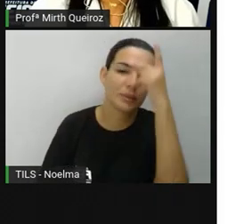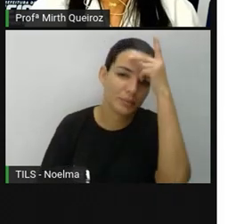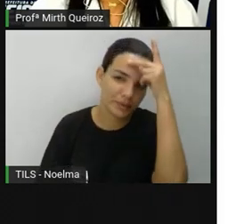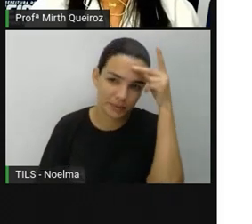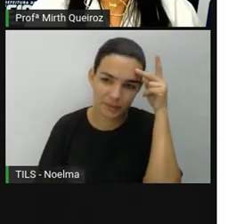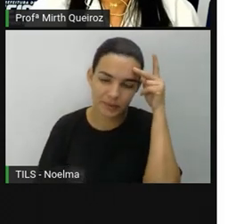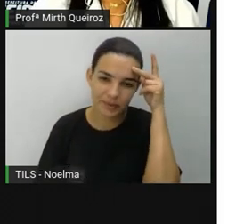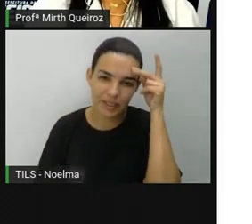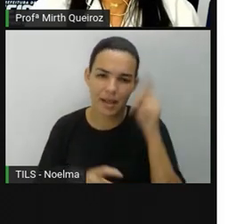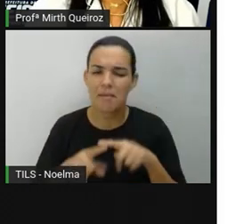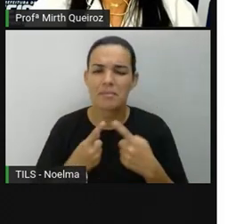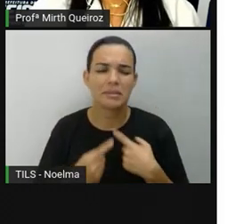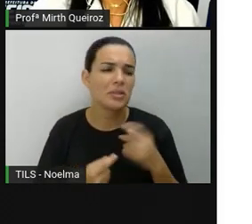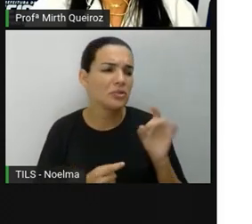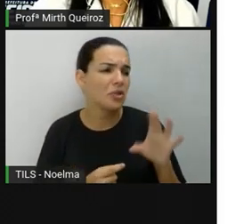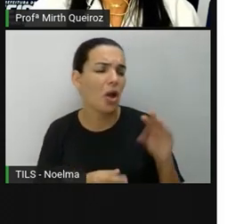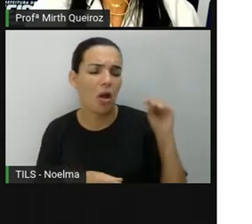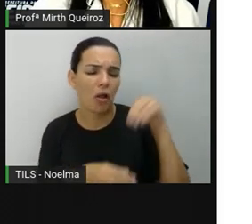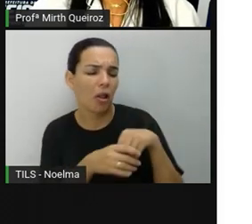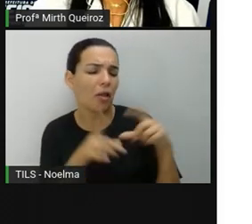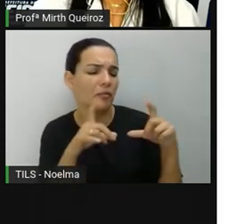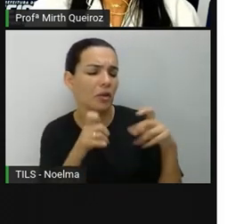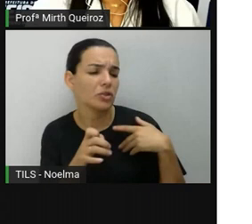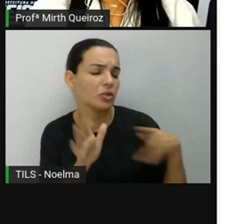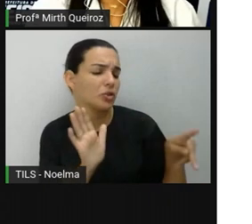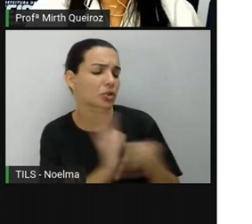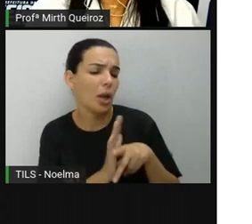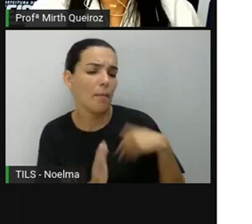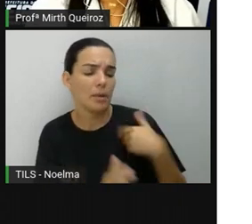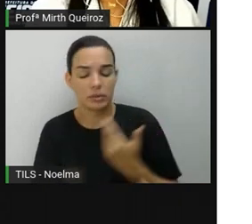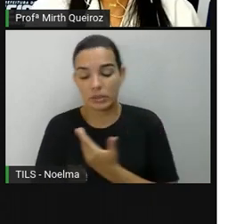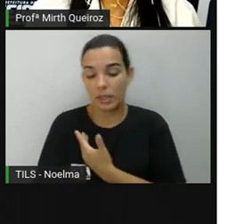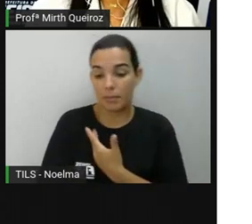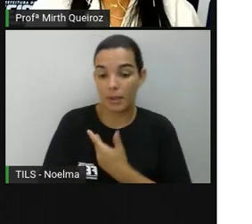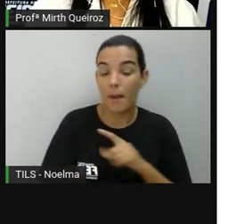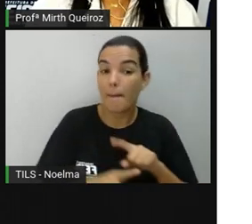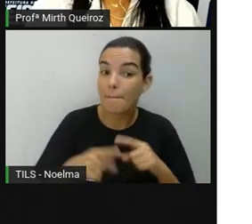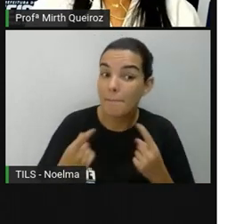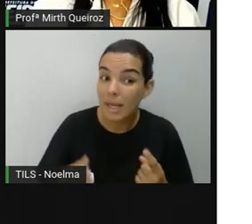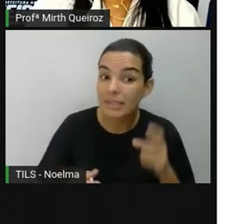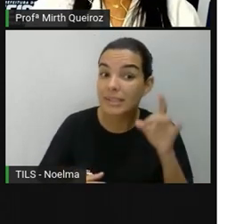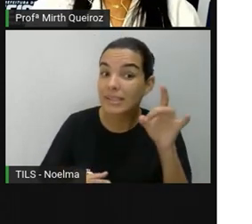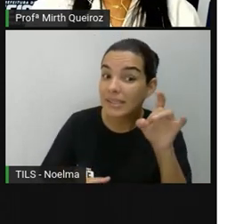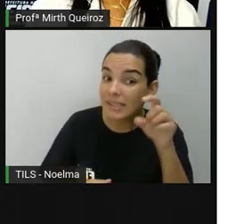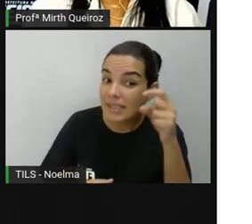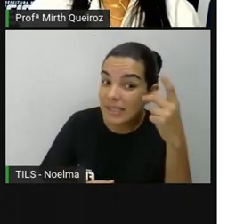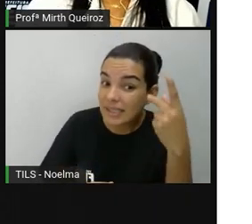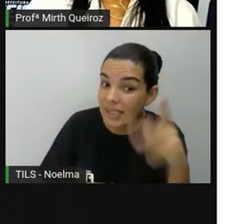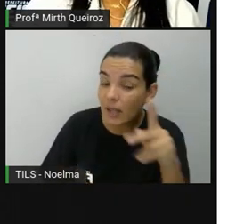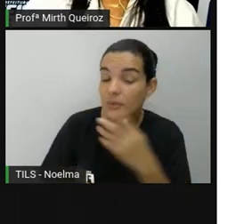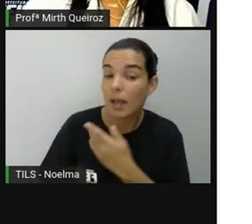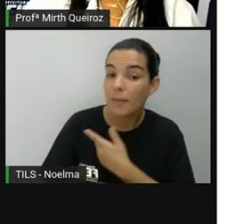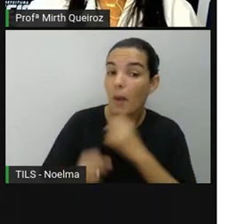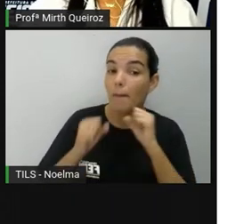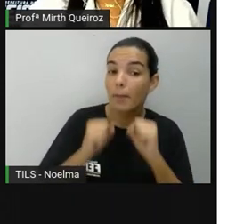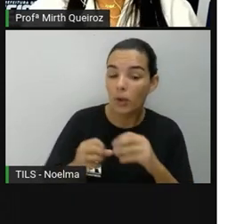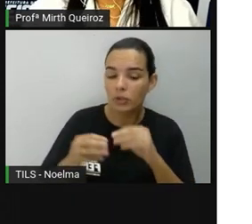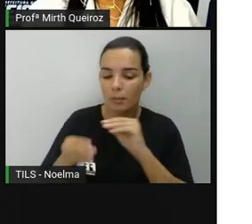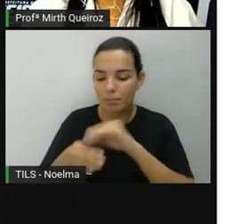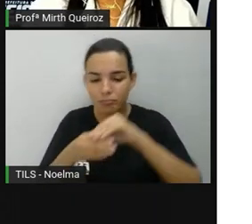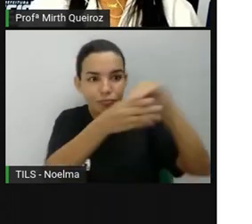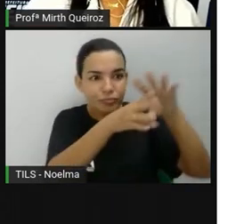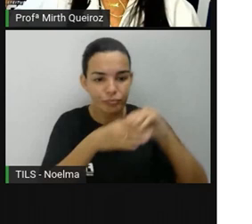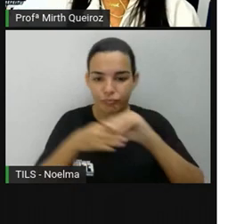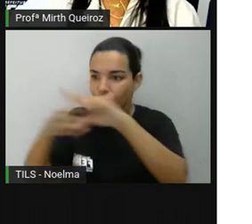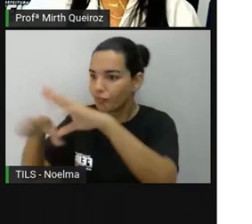pessoas. Ah, Pro, mas eu coloquei uma foto, quem vai ver só são meus amigos. Mas esses amigos de vocês, eles podem passar para outros